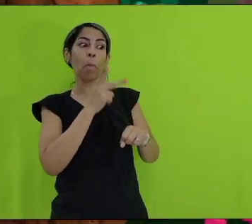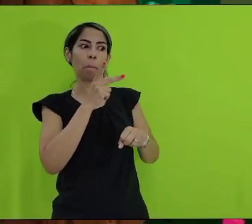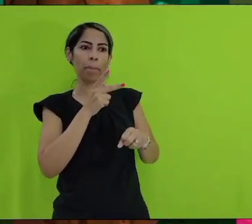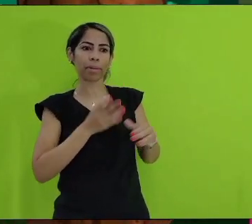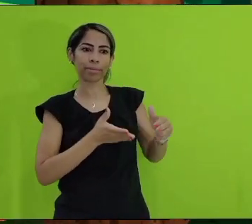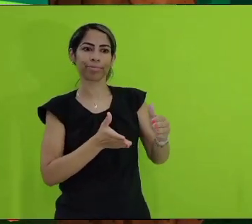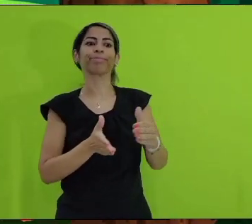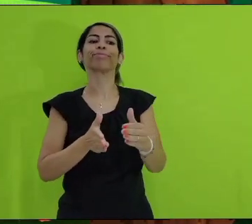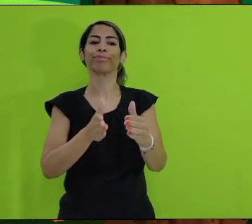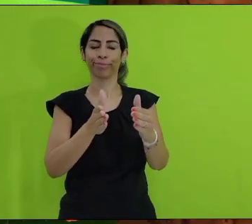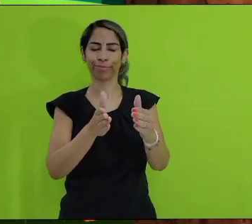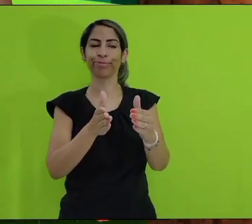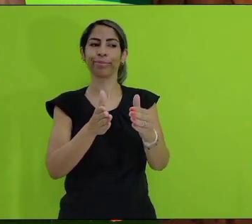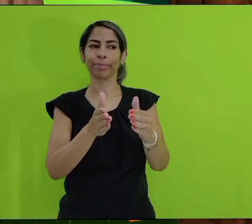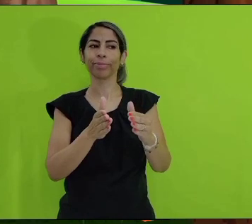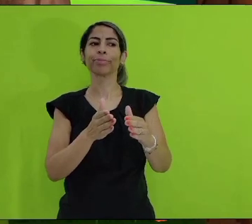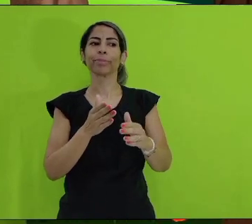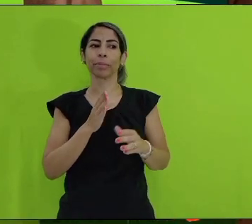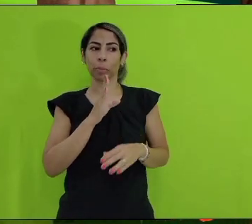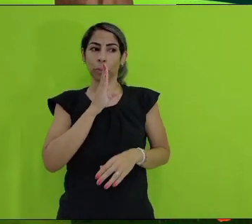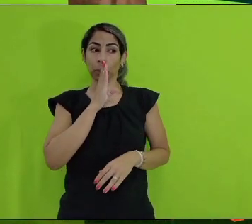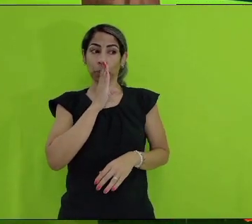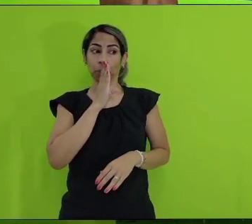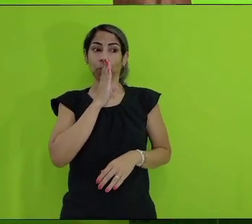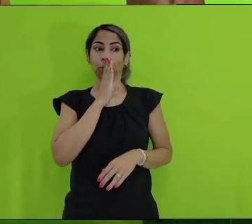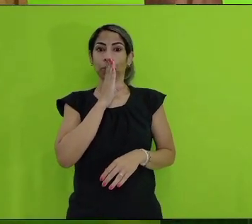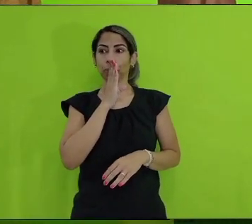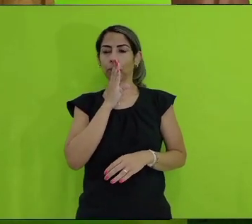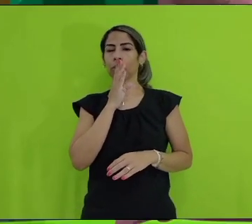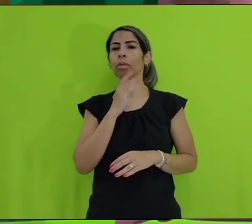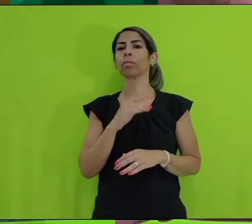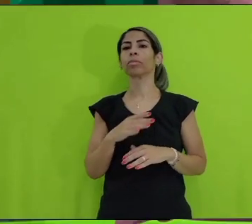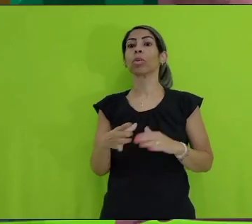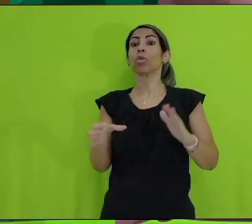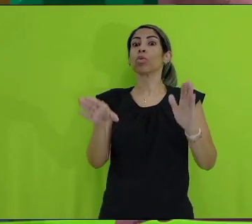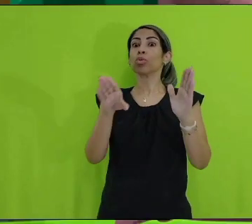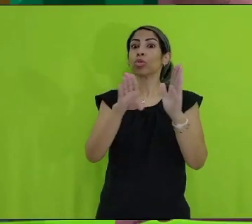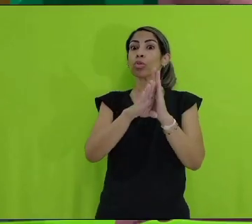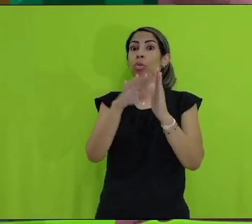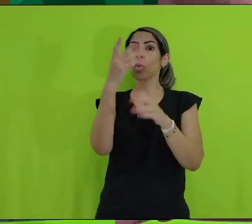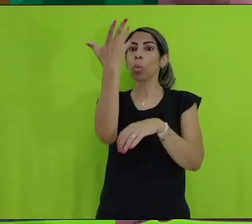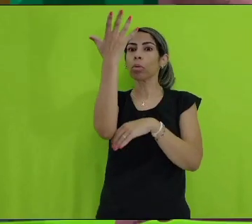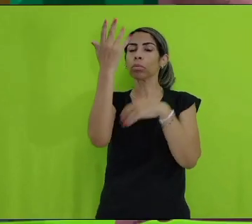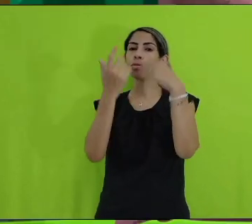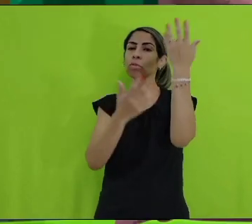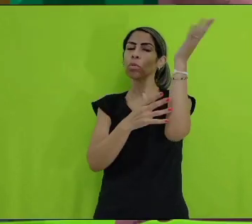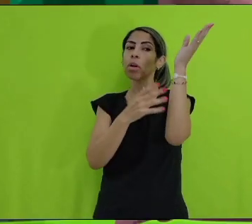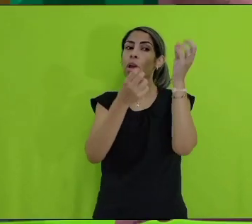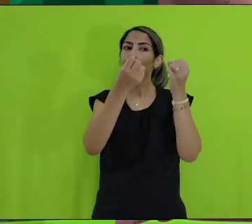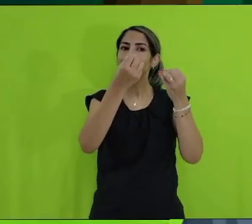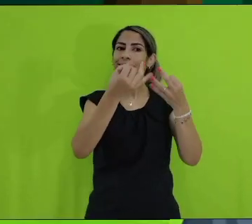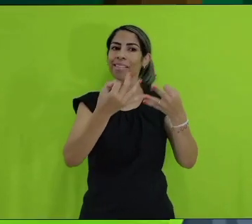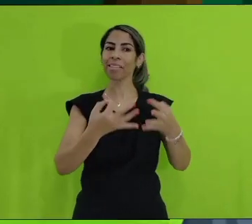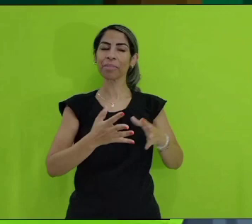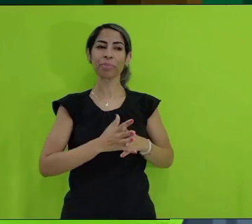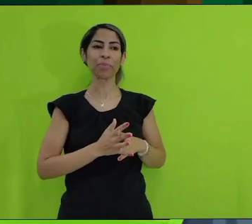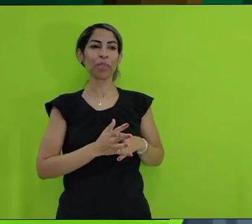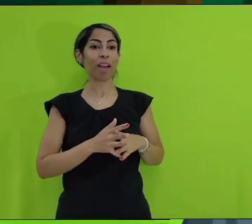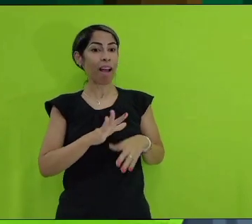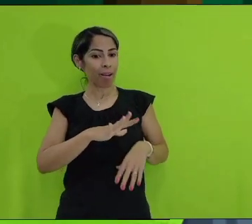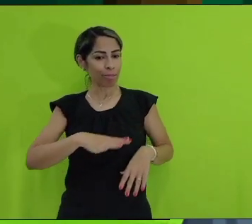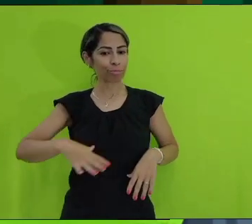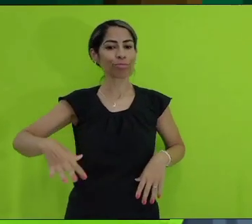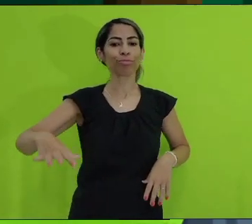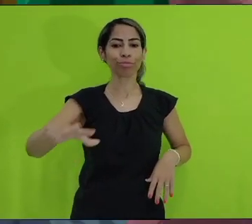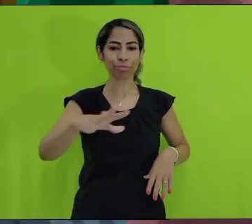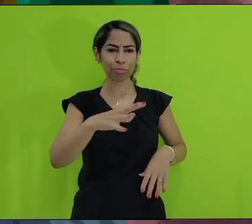chegaram ao fundo da floresta, a madrasta disse: "Este parece um bom lugar para um piquenique. Vocês podem tirar